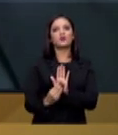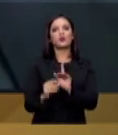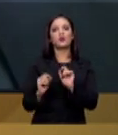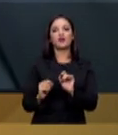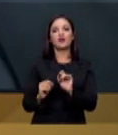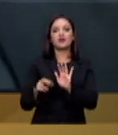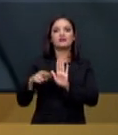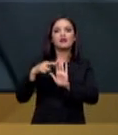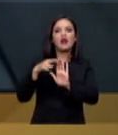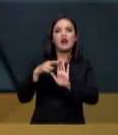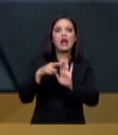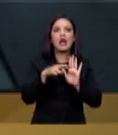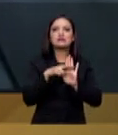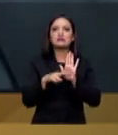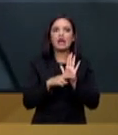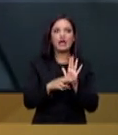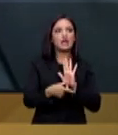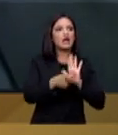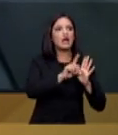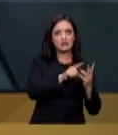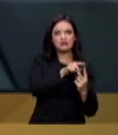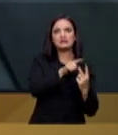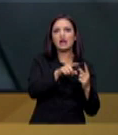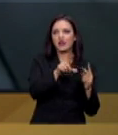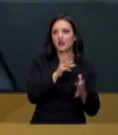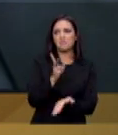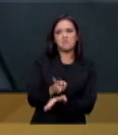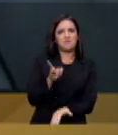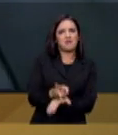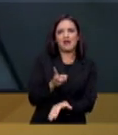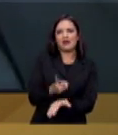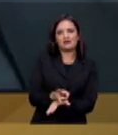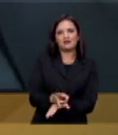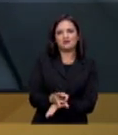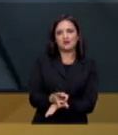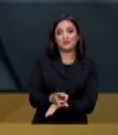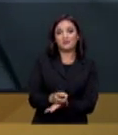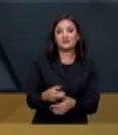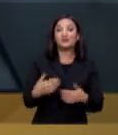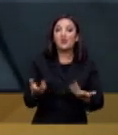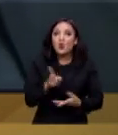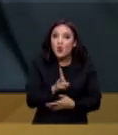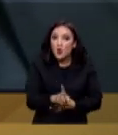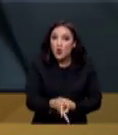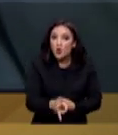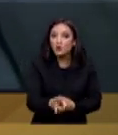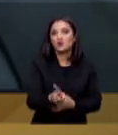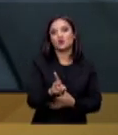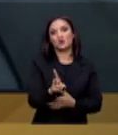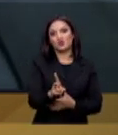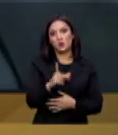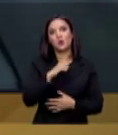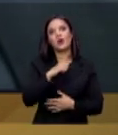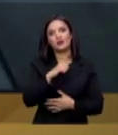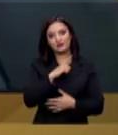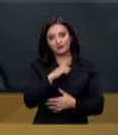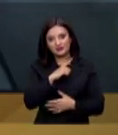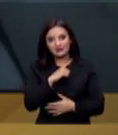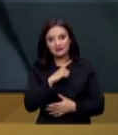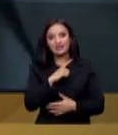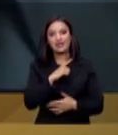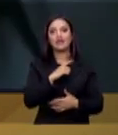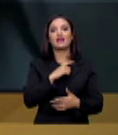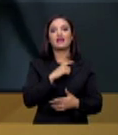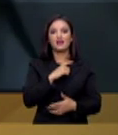regime delas é ultraativado. Continuam sendo válidas, segundo a lei em vigor,